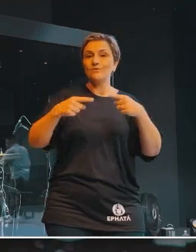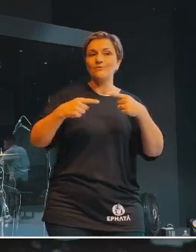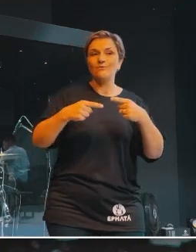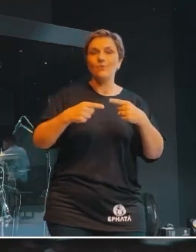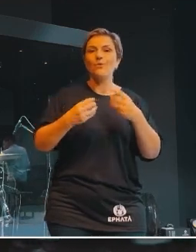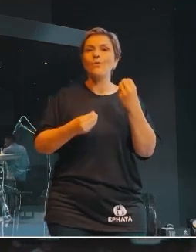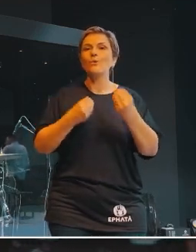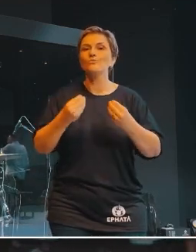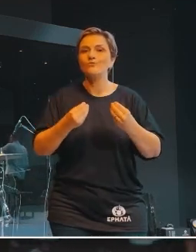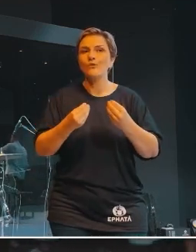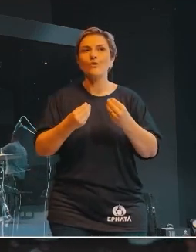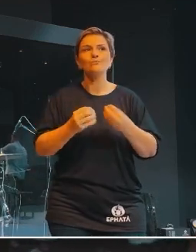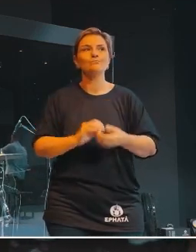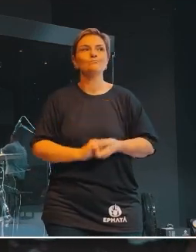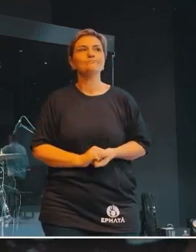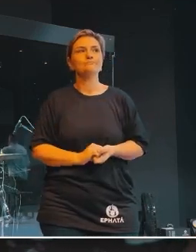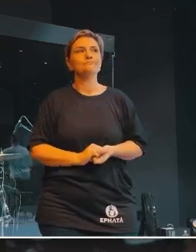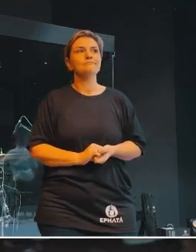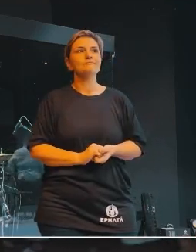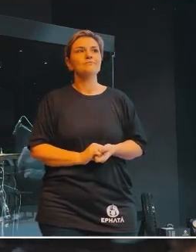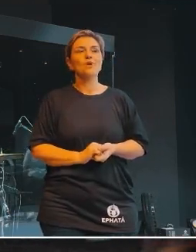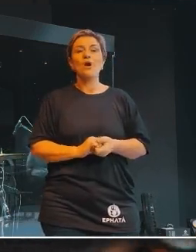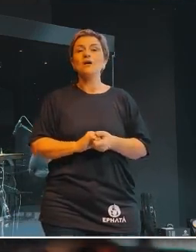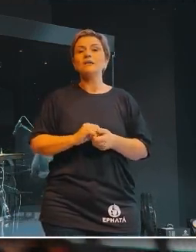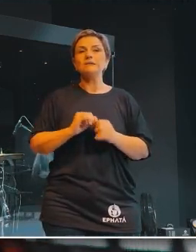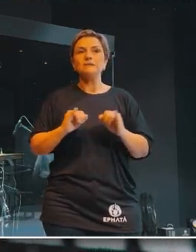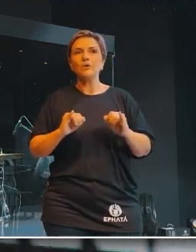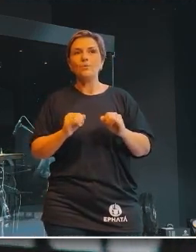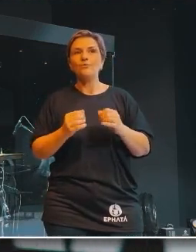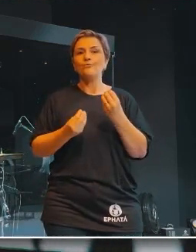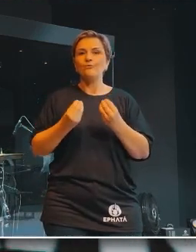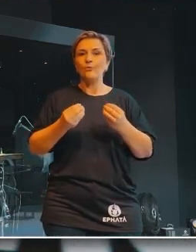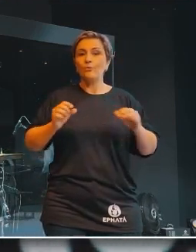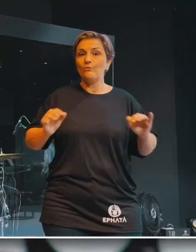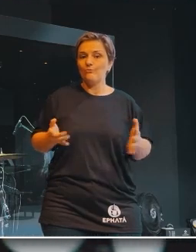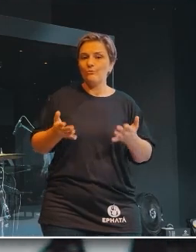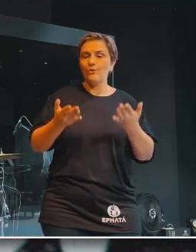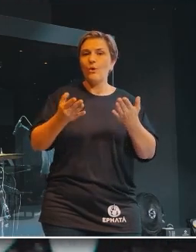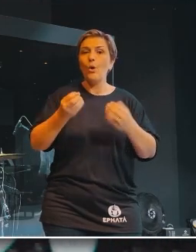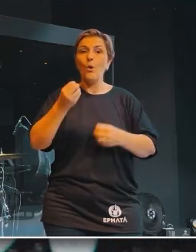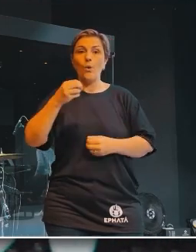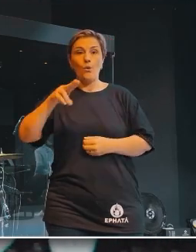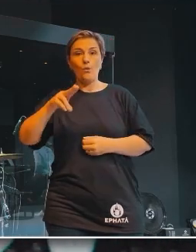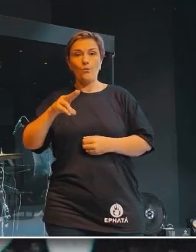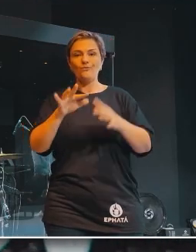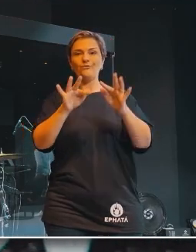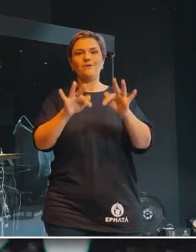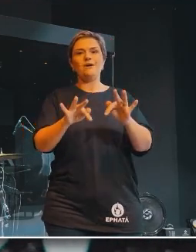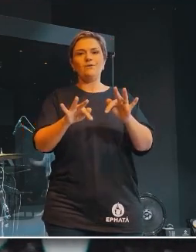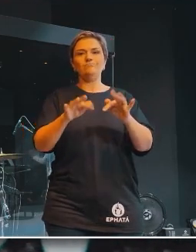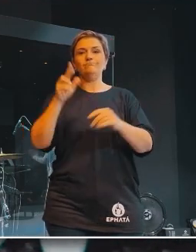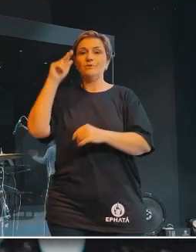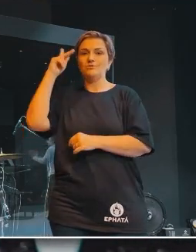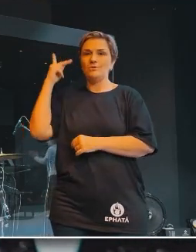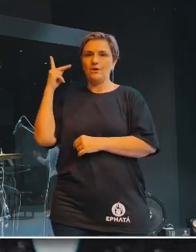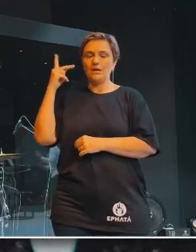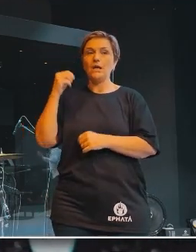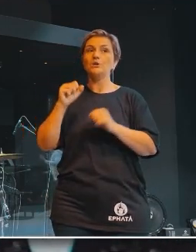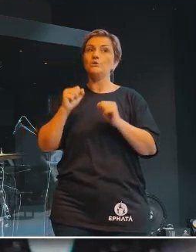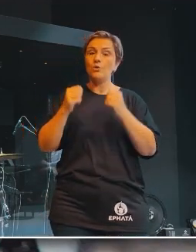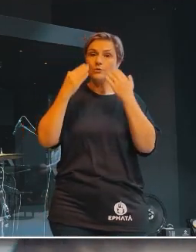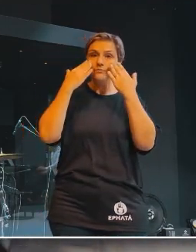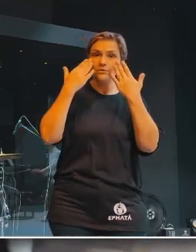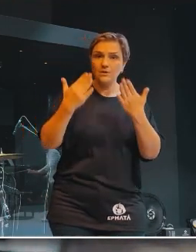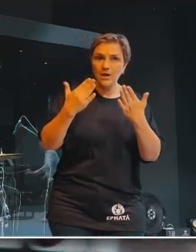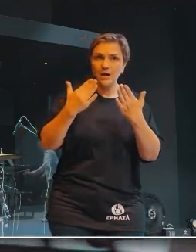sendo combustível, como também sendo o final da nossa história. Nós podemos enxergar na guerra